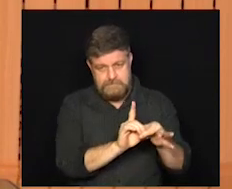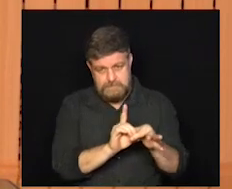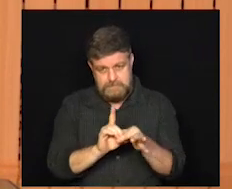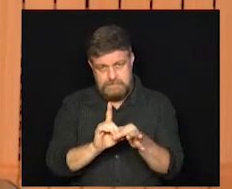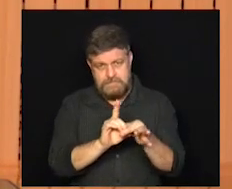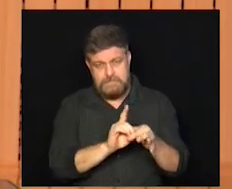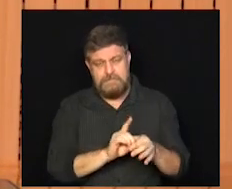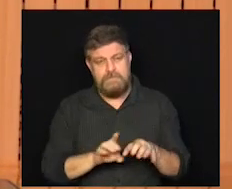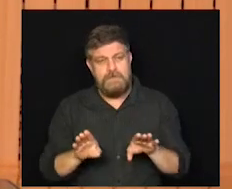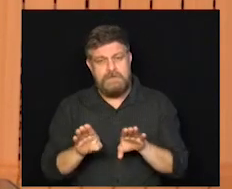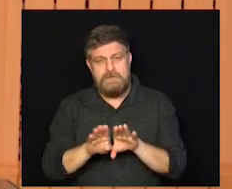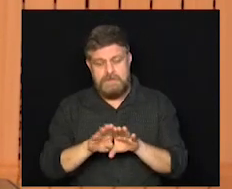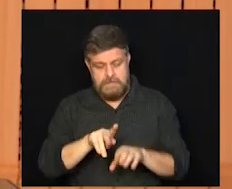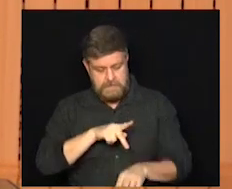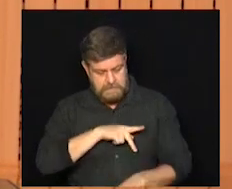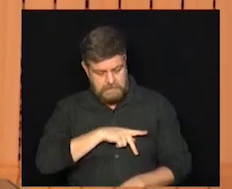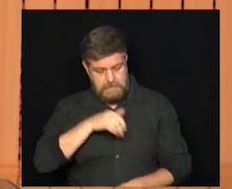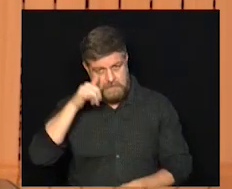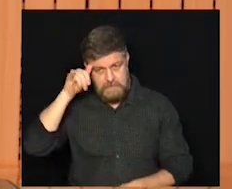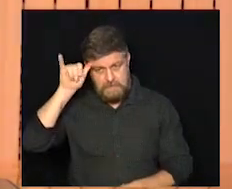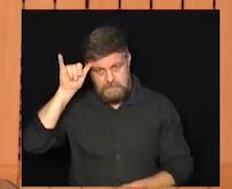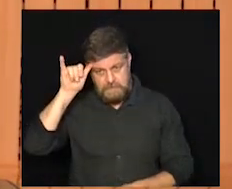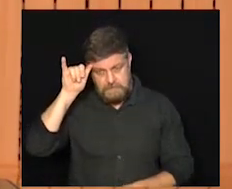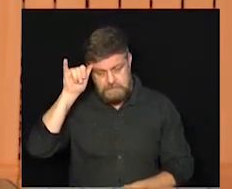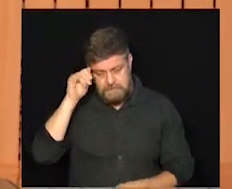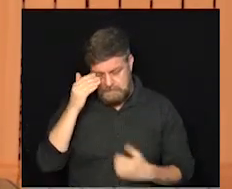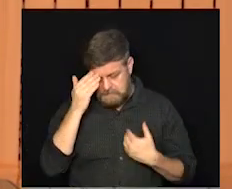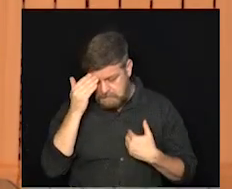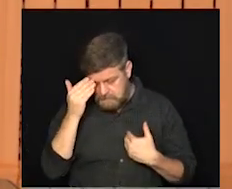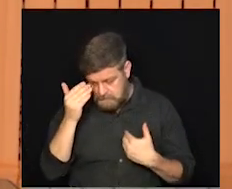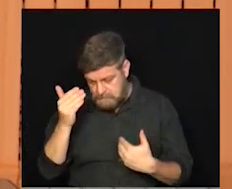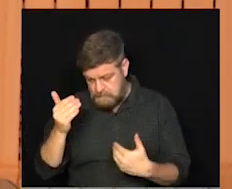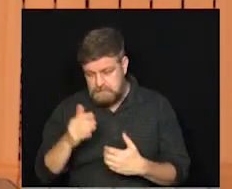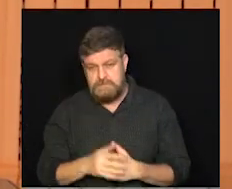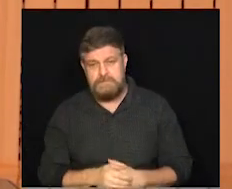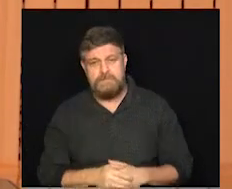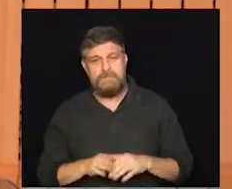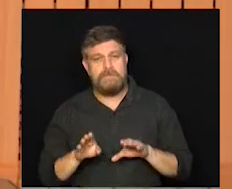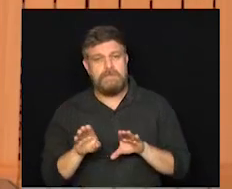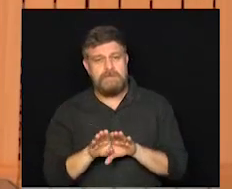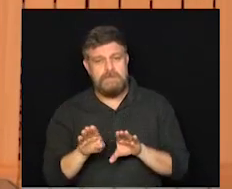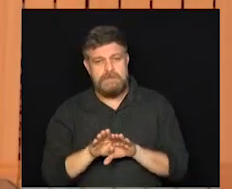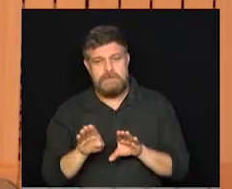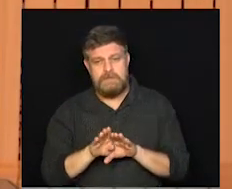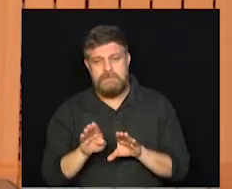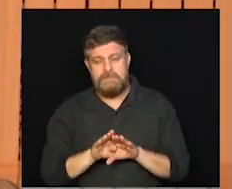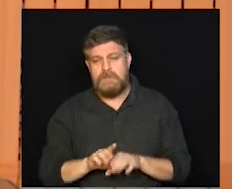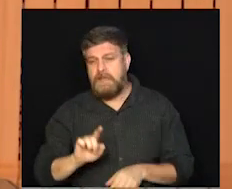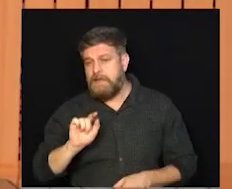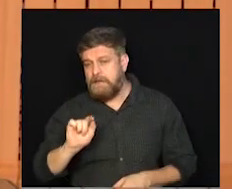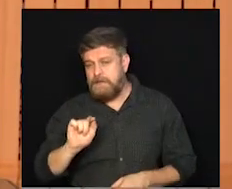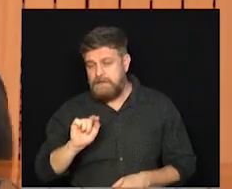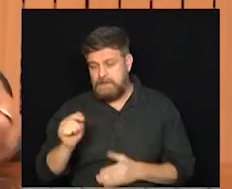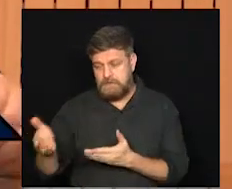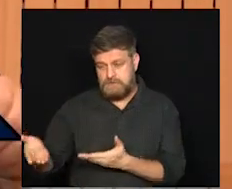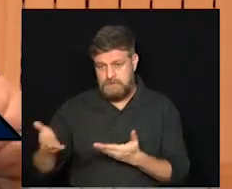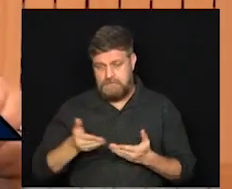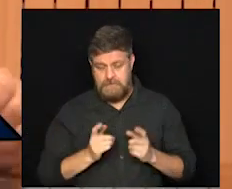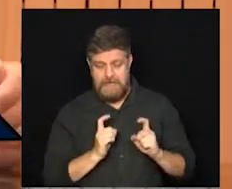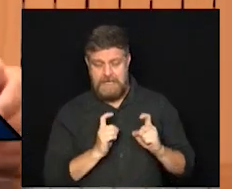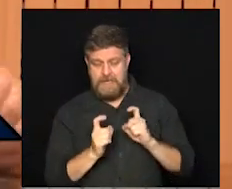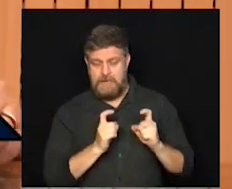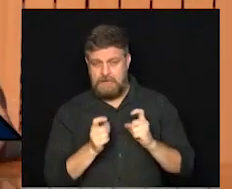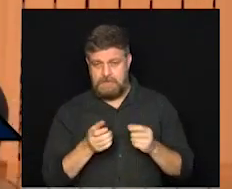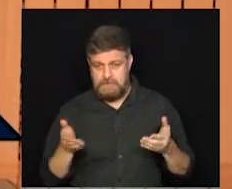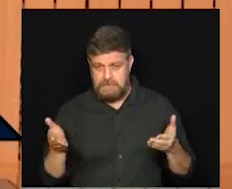o vereador Paulo Búfalo, a quem agradeço. Quero também agradecer aos nossos convidados desta reunião, a qual